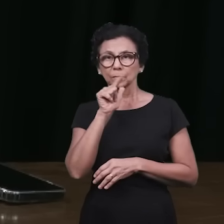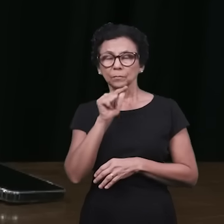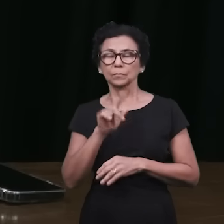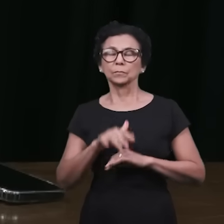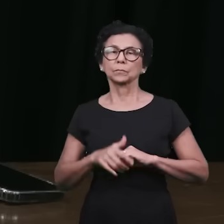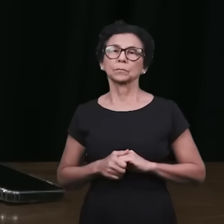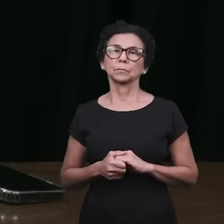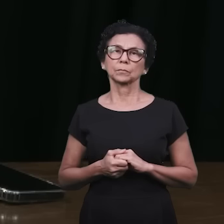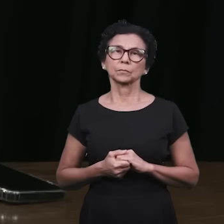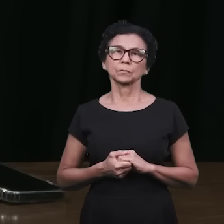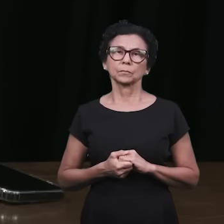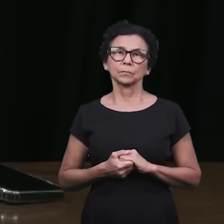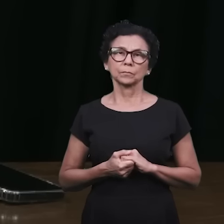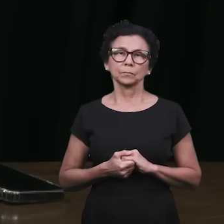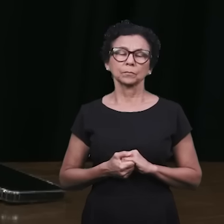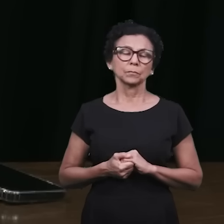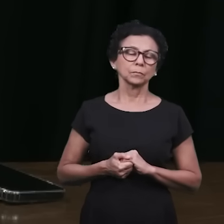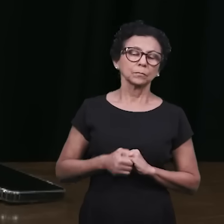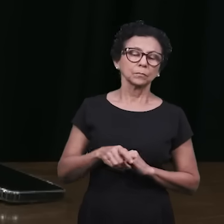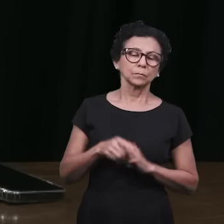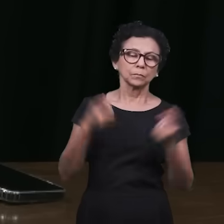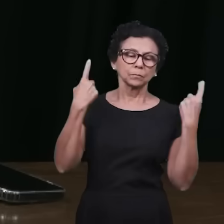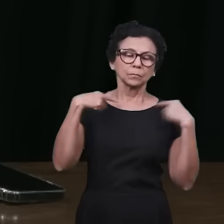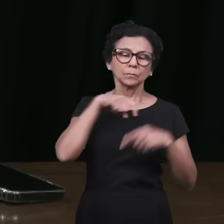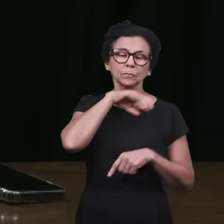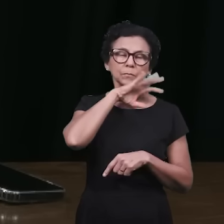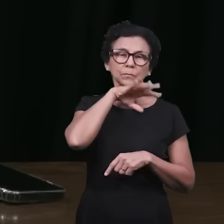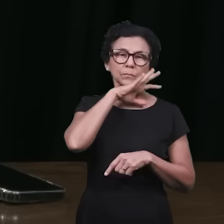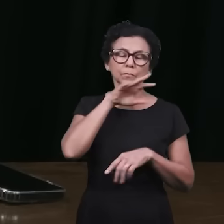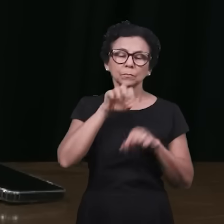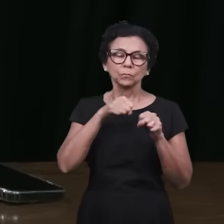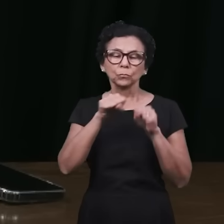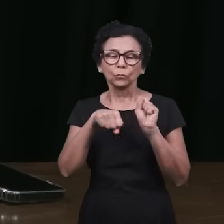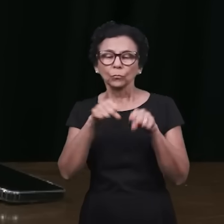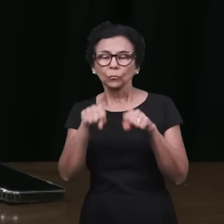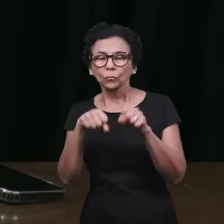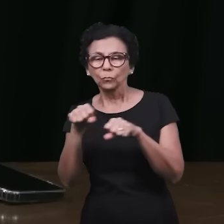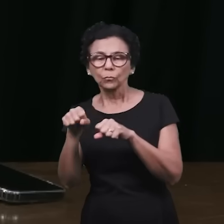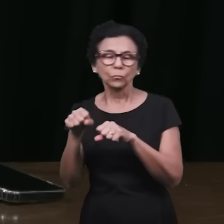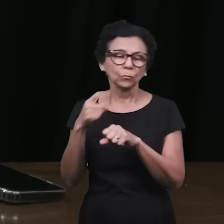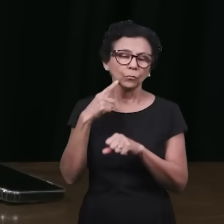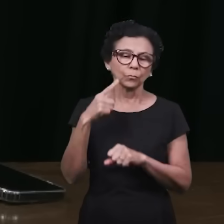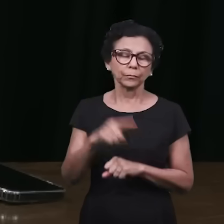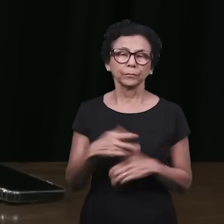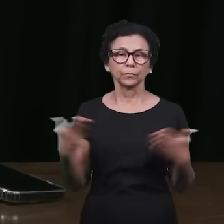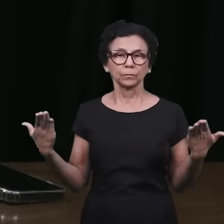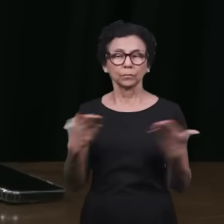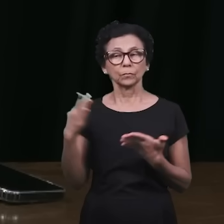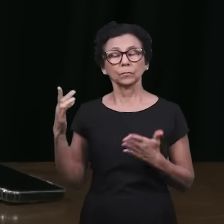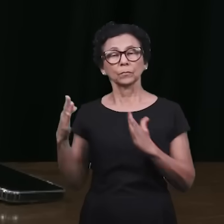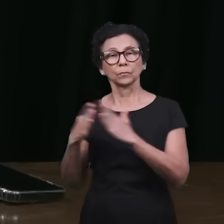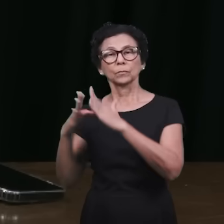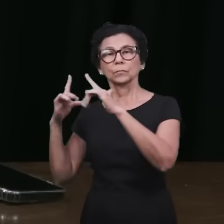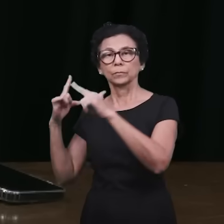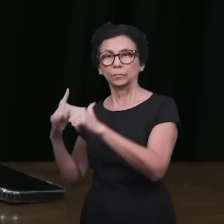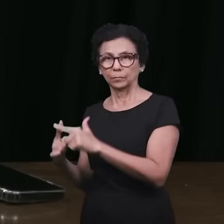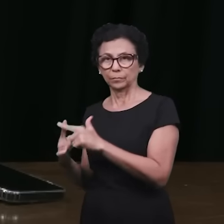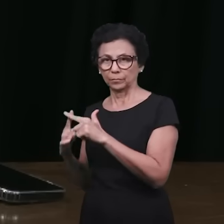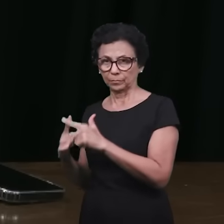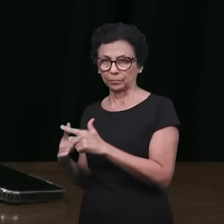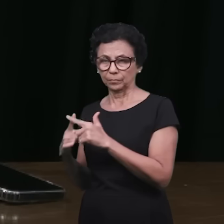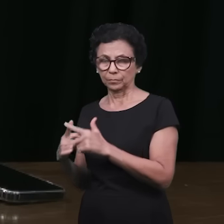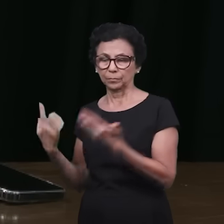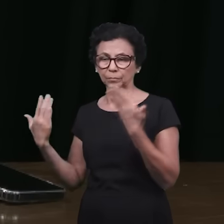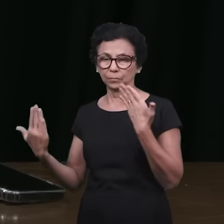caminho que a ovelha ela caminha, né, conforme a direção do Espírito Santo. Então, nesta última hora,